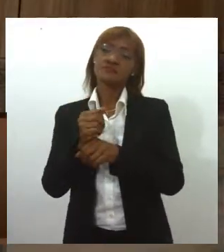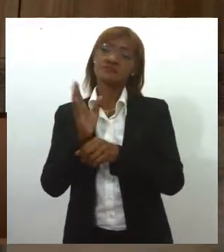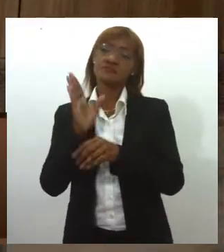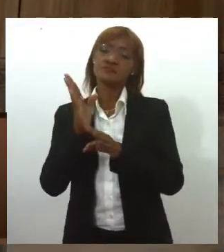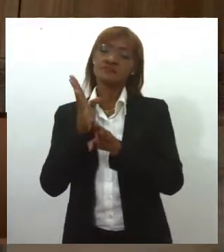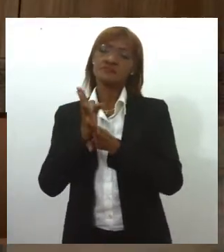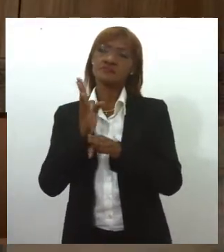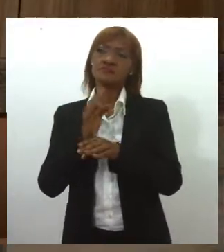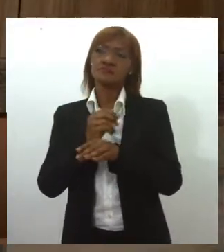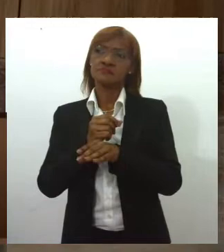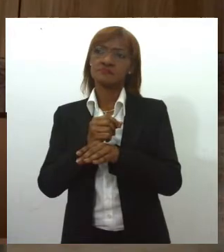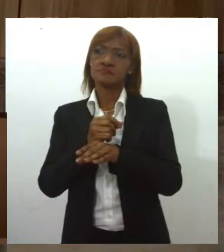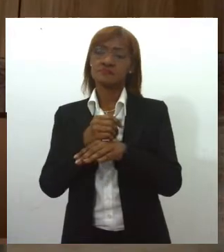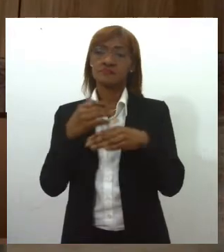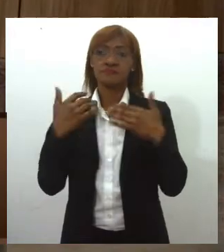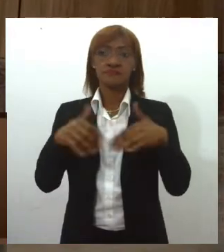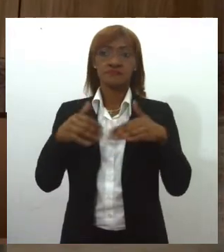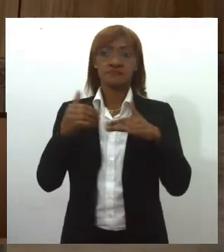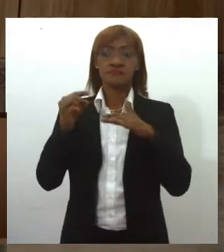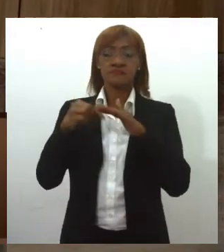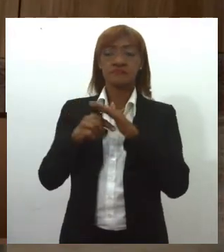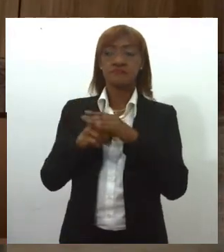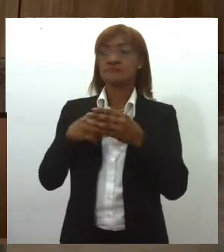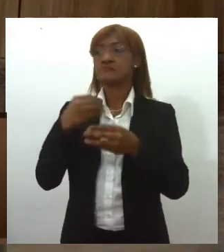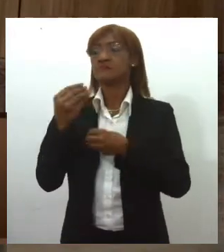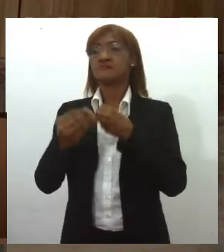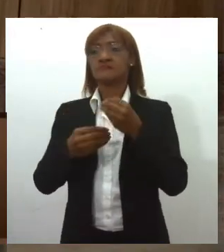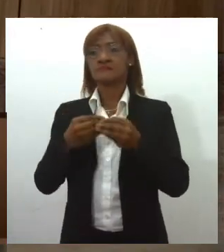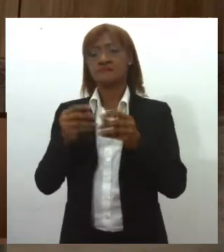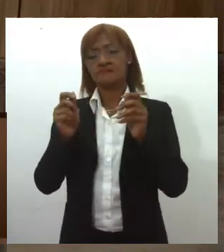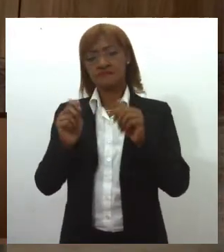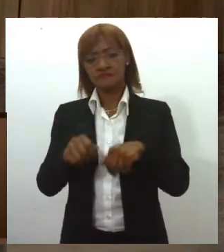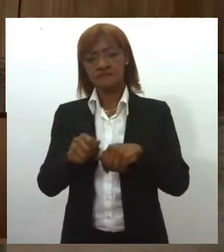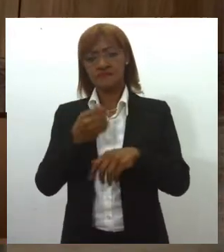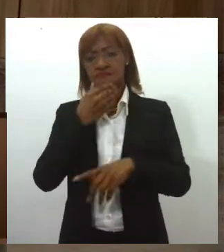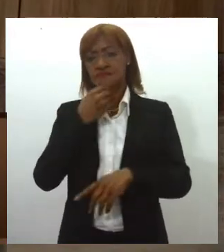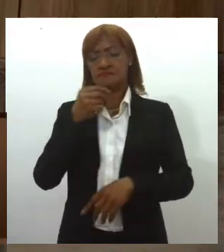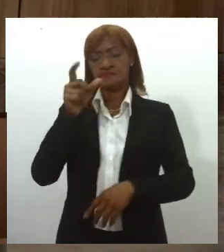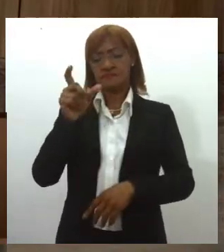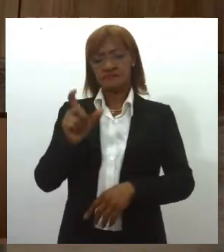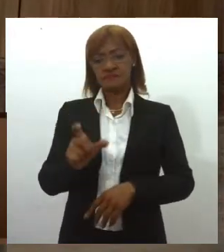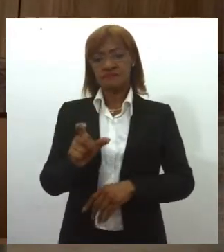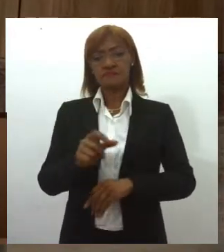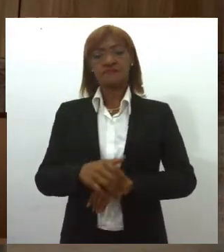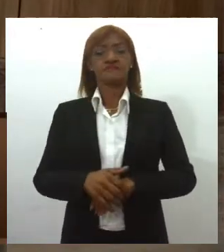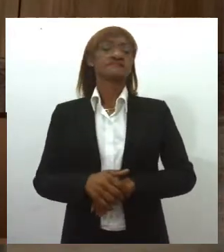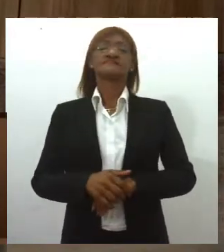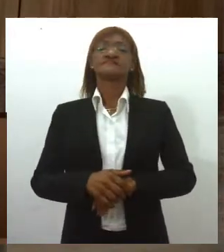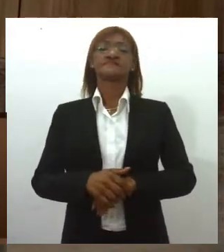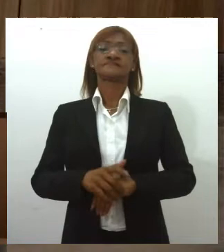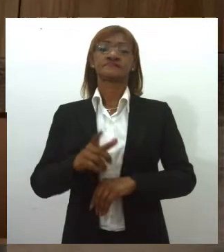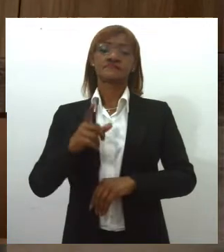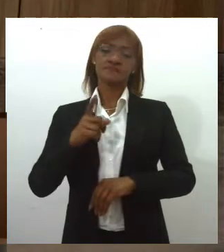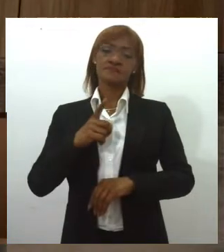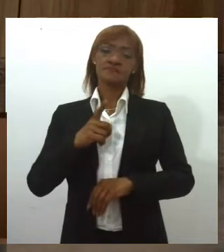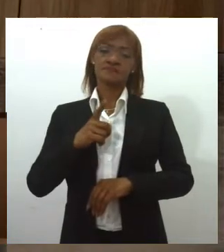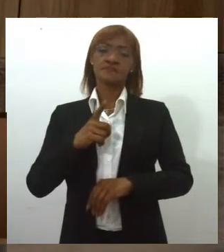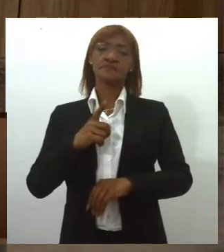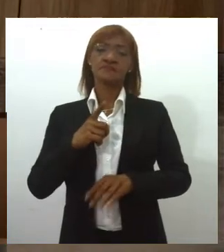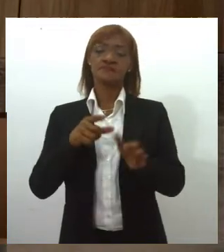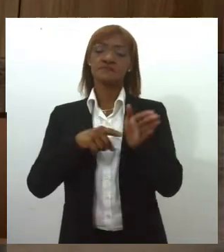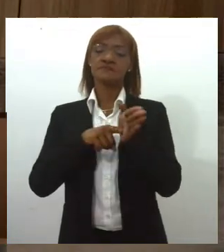no estágio mais avançado, qual é a chance desse cidadão ter um atendimento, ter um tratamento